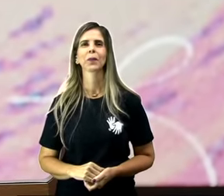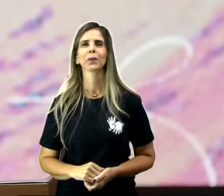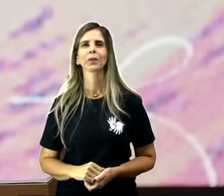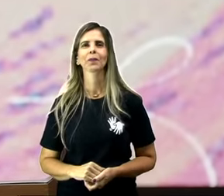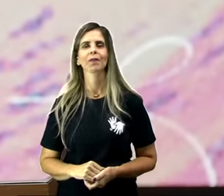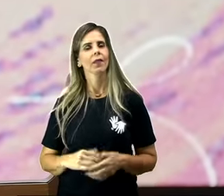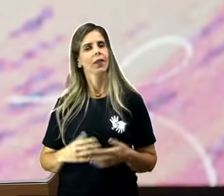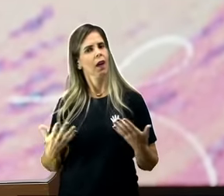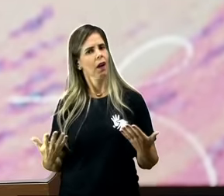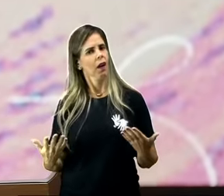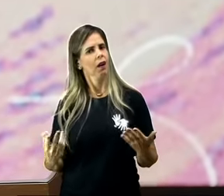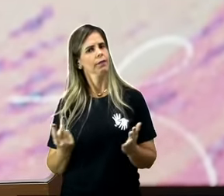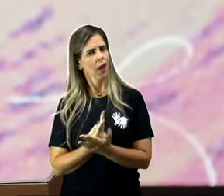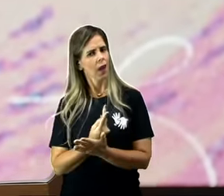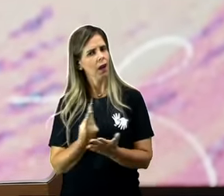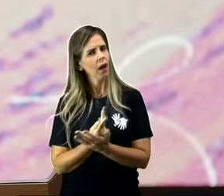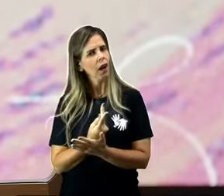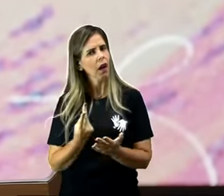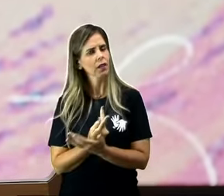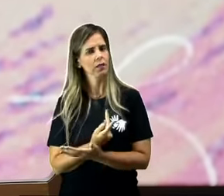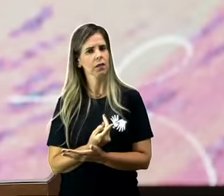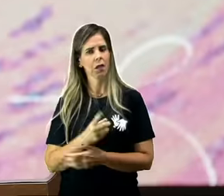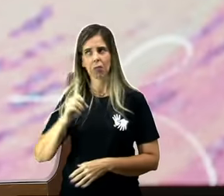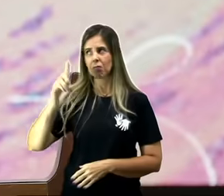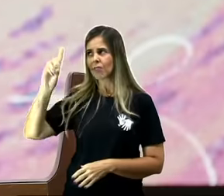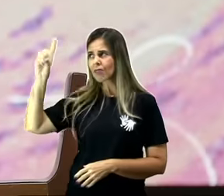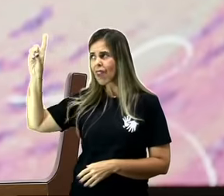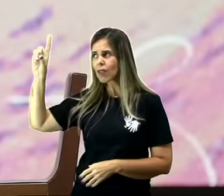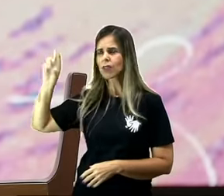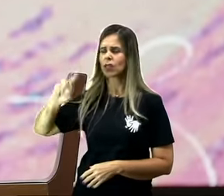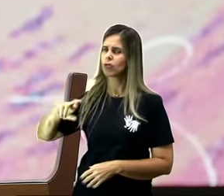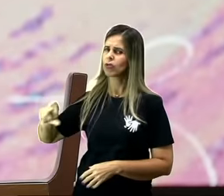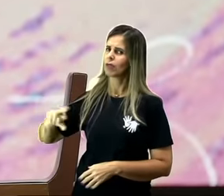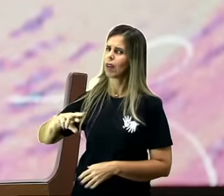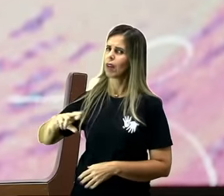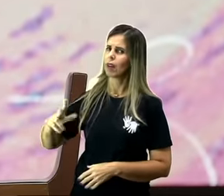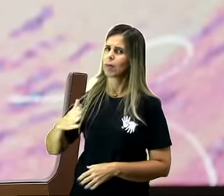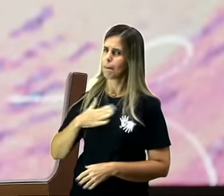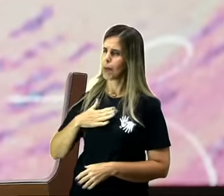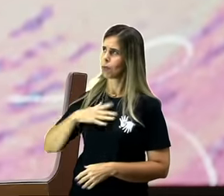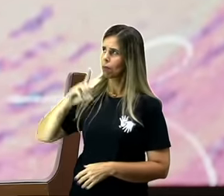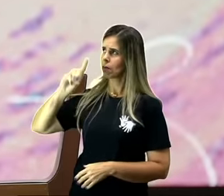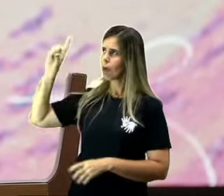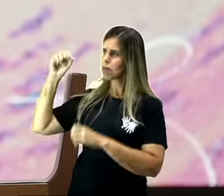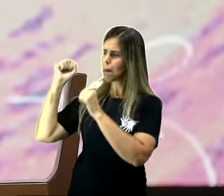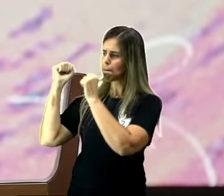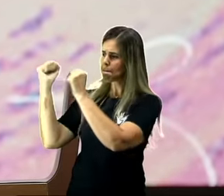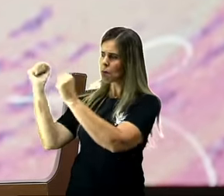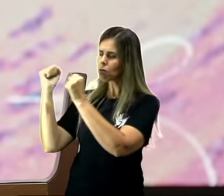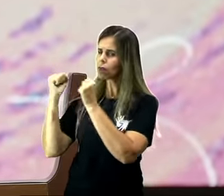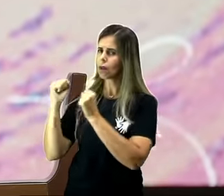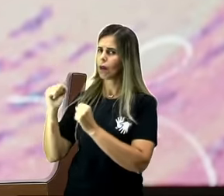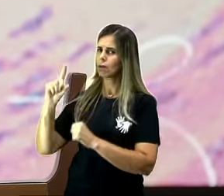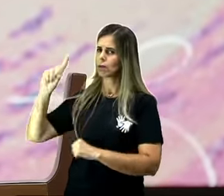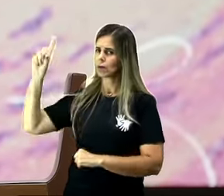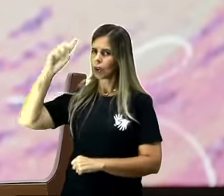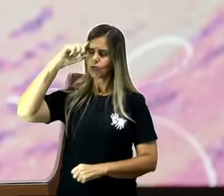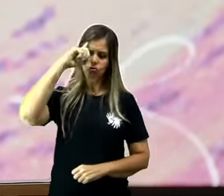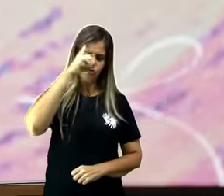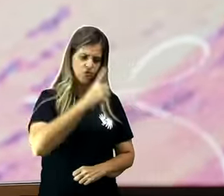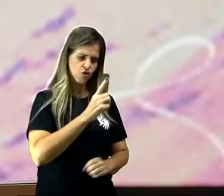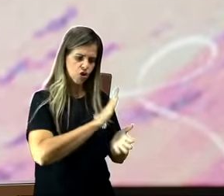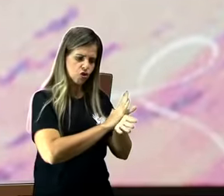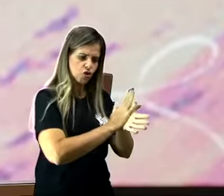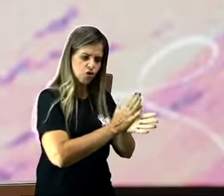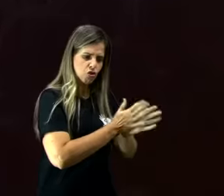Não, tem alguma coisa errada. O meu Deus não é assim, irmão. Eu creio num Deus poderoso que subjugou o inferno. A